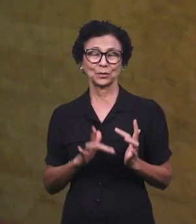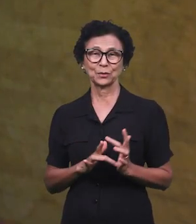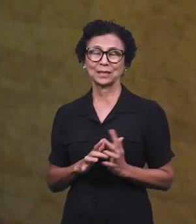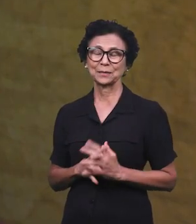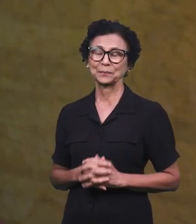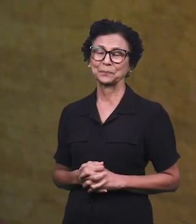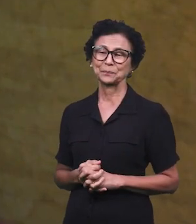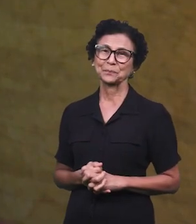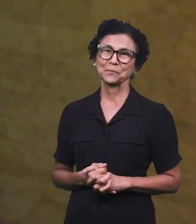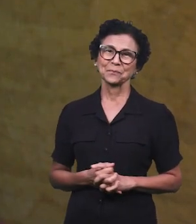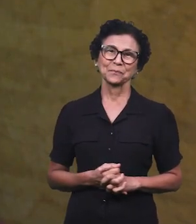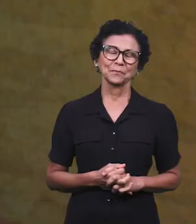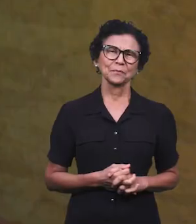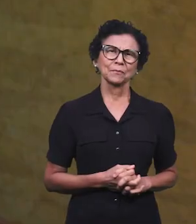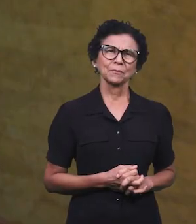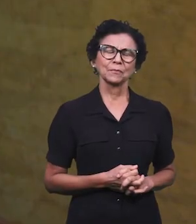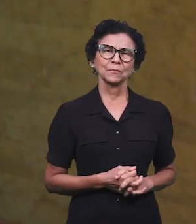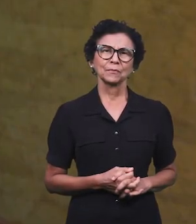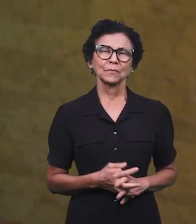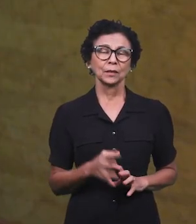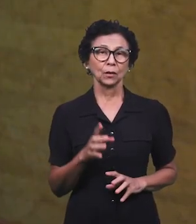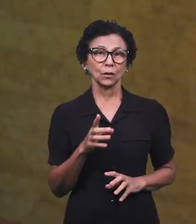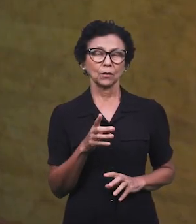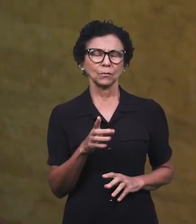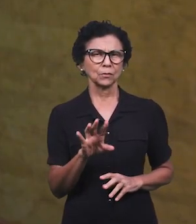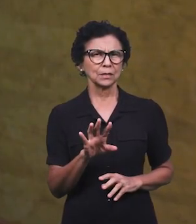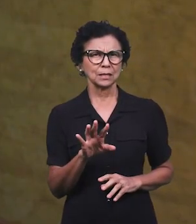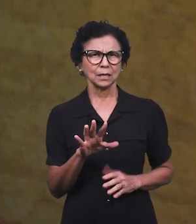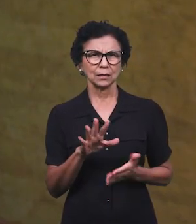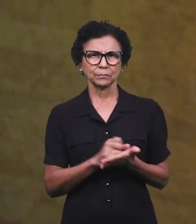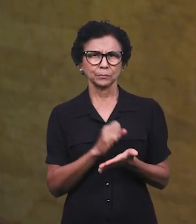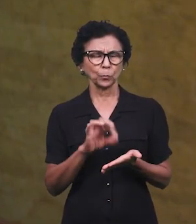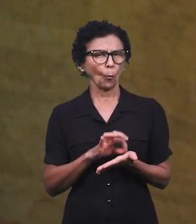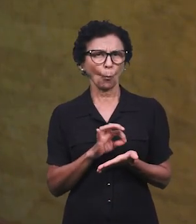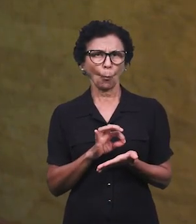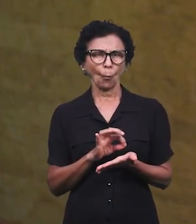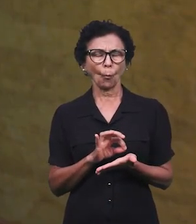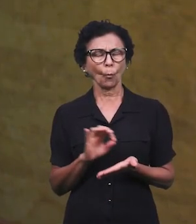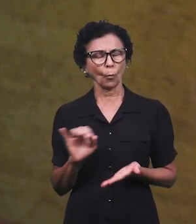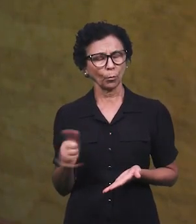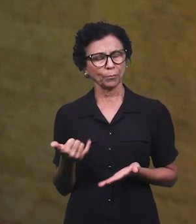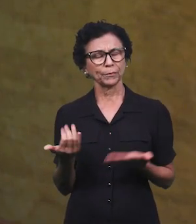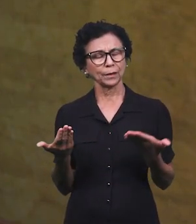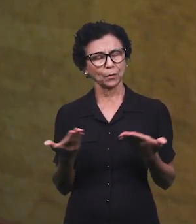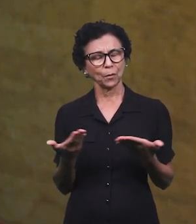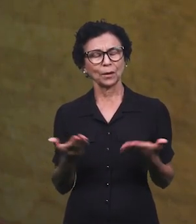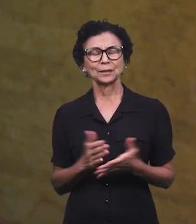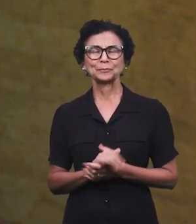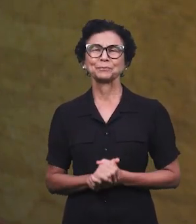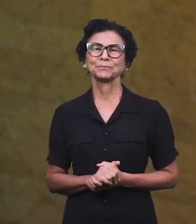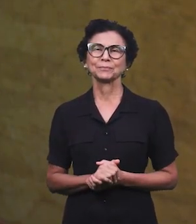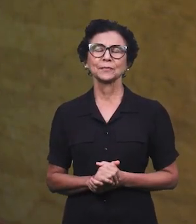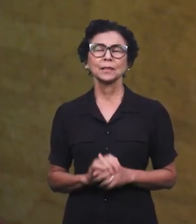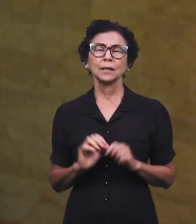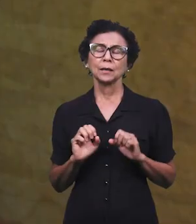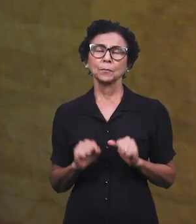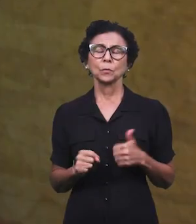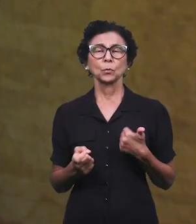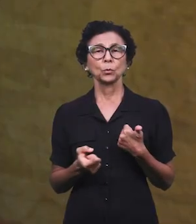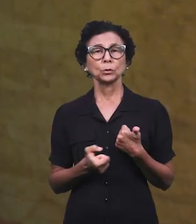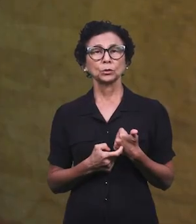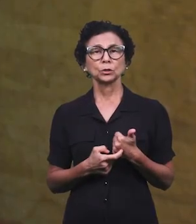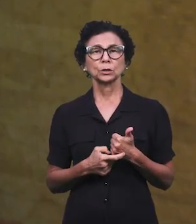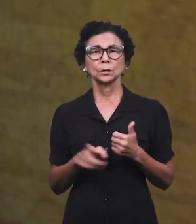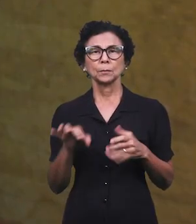Senhor Jesus. E eu sempre falo, se você ainda não está inscrito, aproveita para se inscrever no canal. Também você pode curtir, comentar